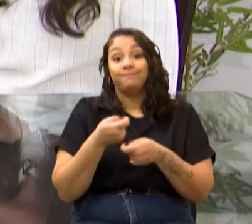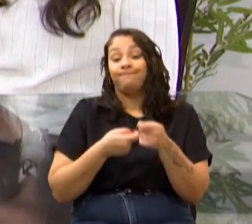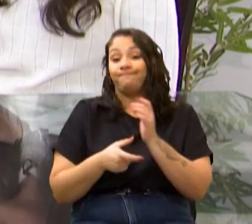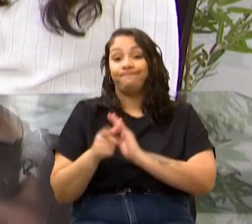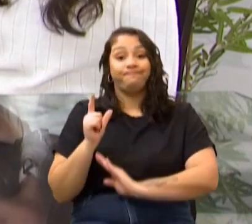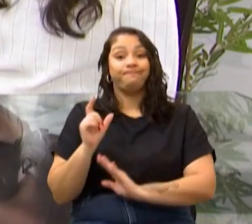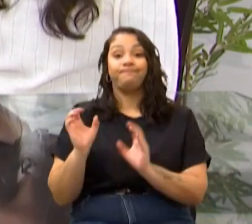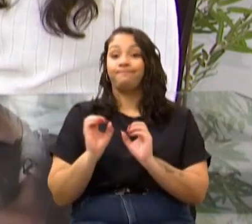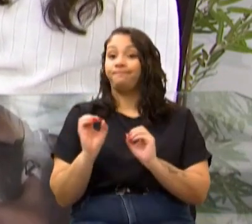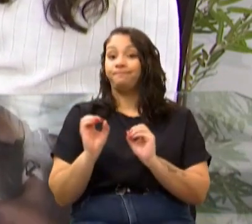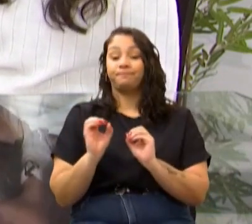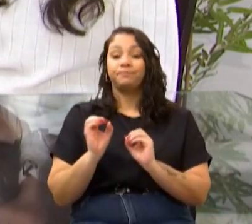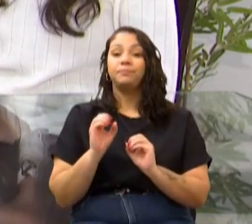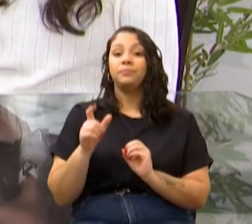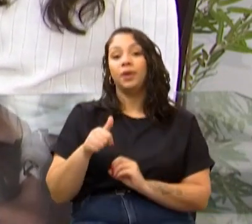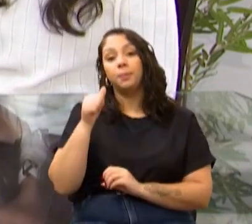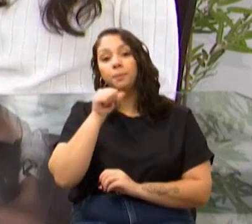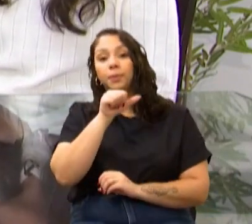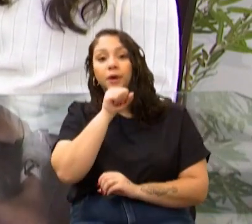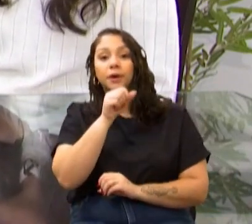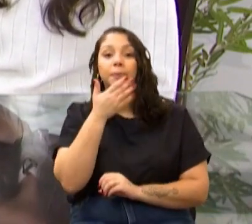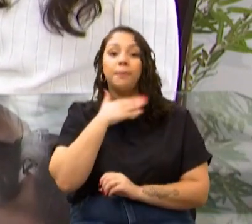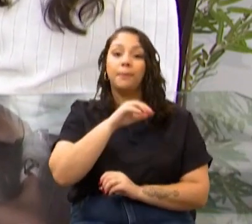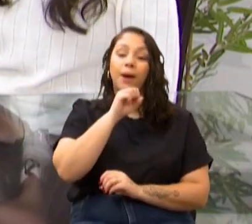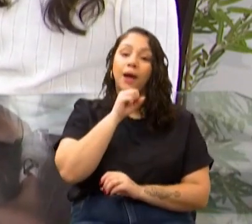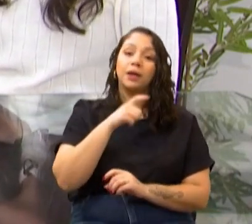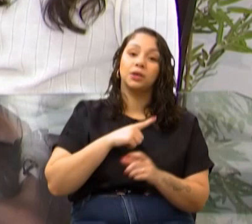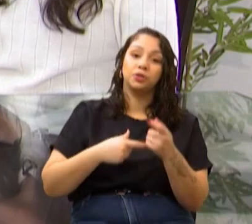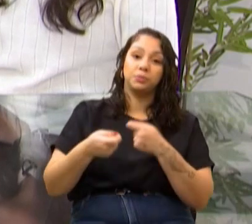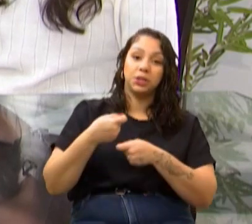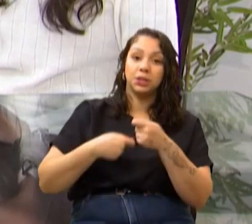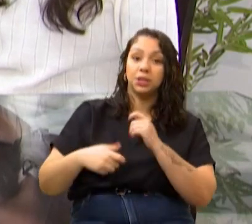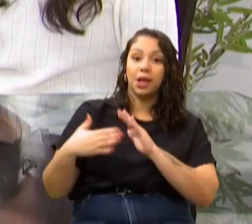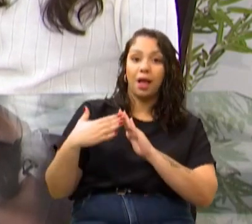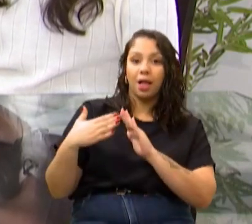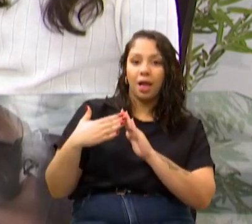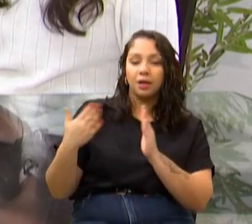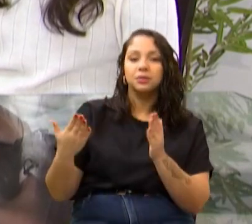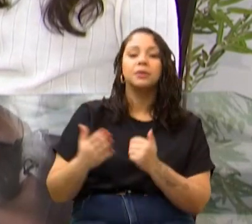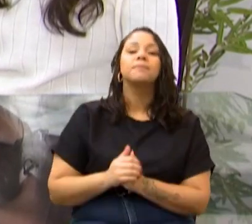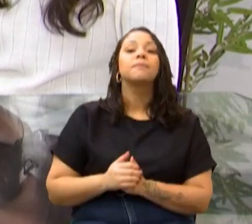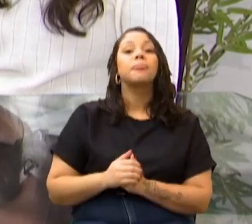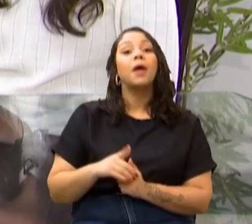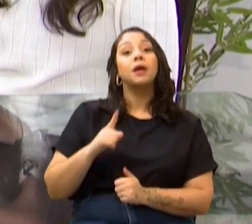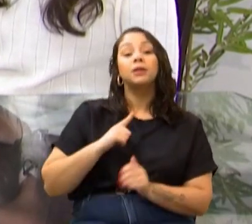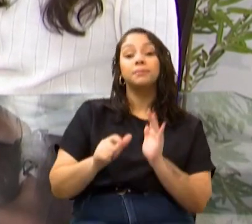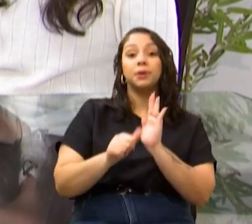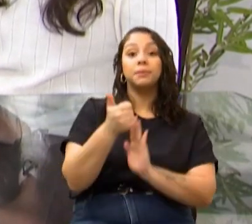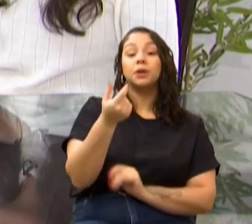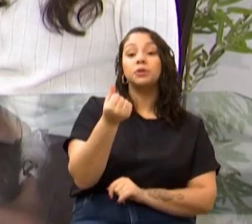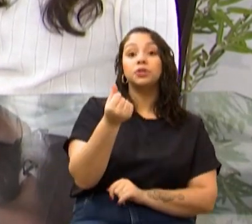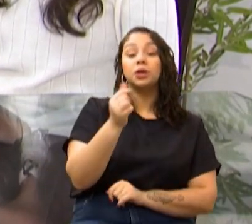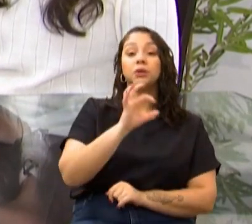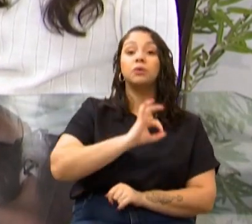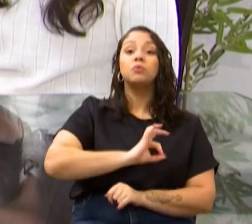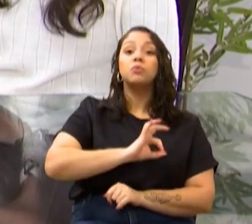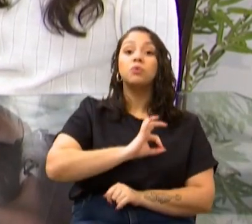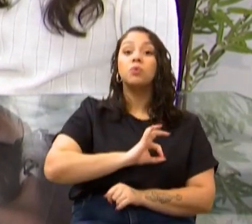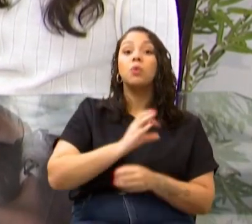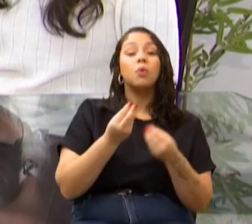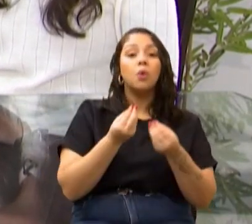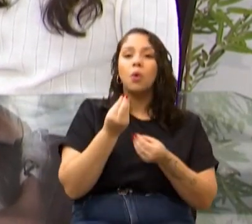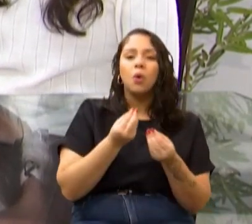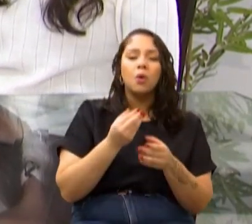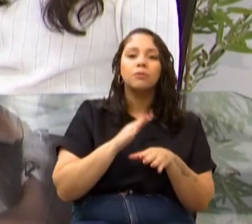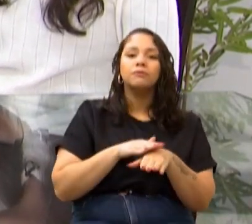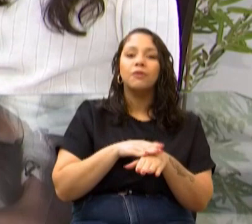normalmente assim não administravam as contas de casa, em geral são os pais que fazem isso, né? Então, assim, na hora que a gente começa a receber o nosso dinheirinho, como